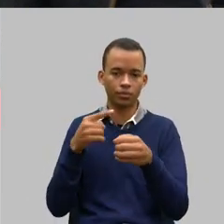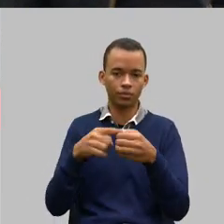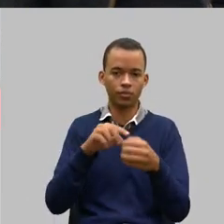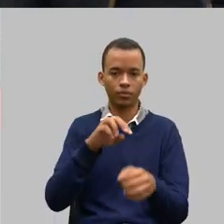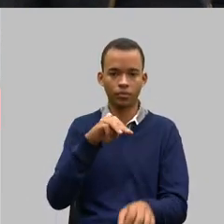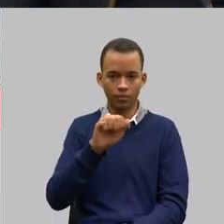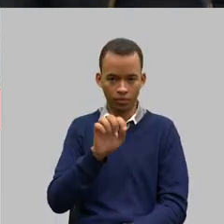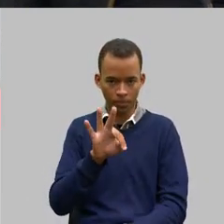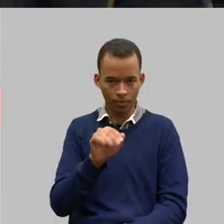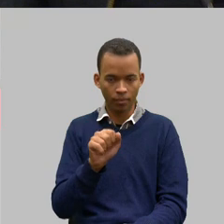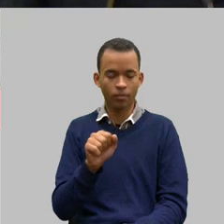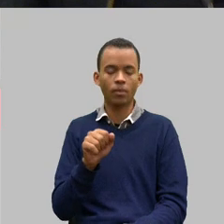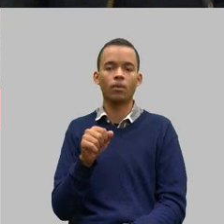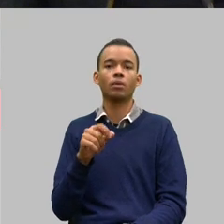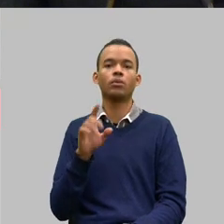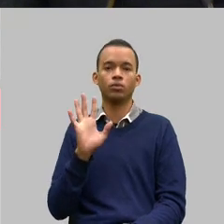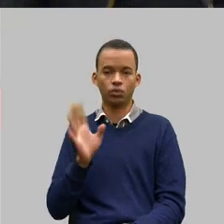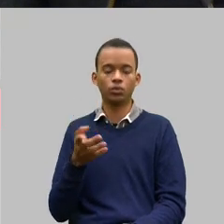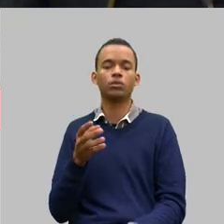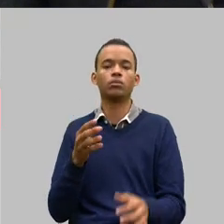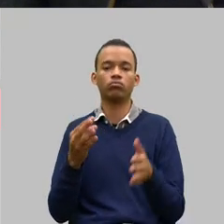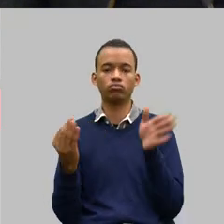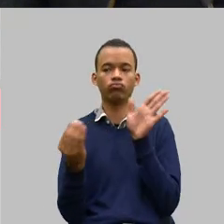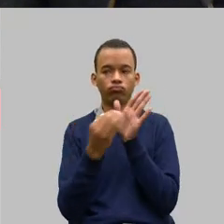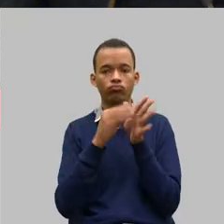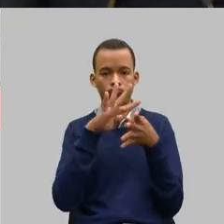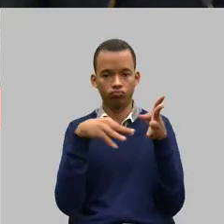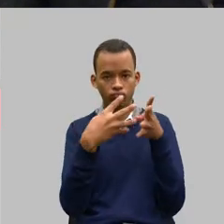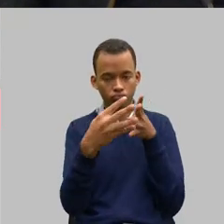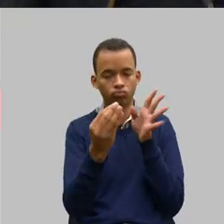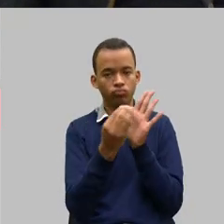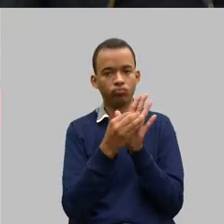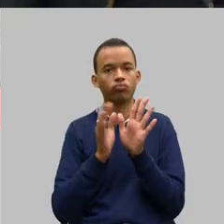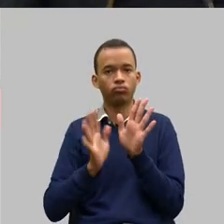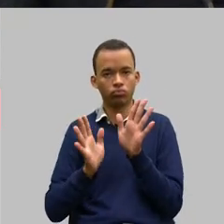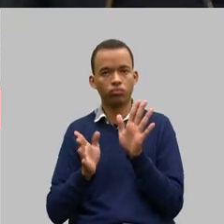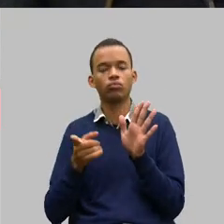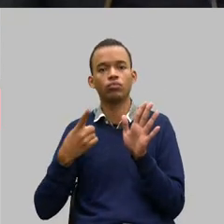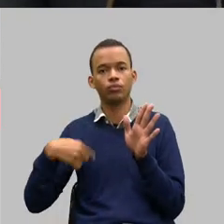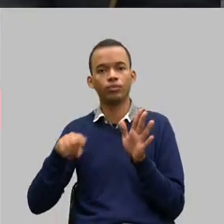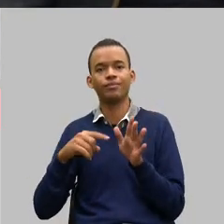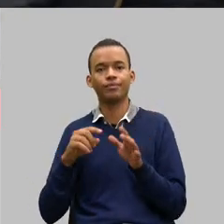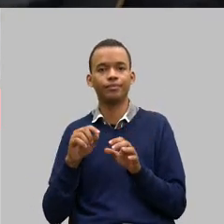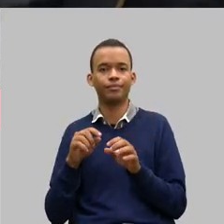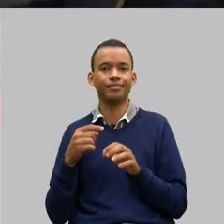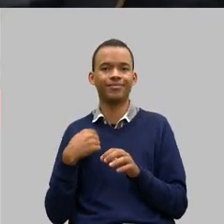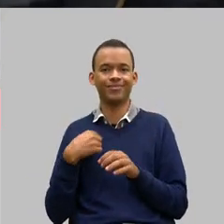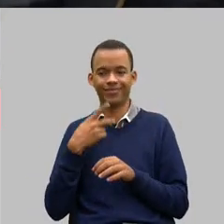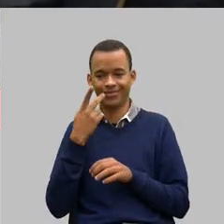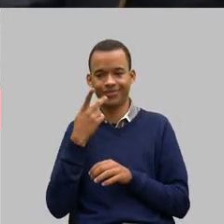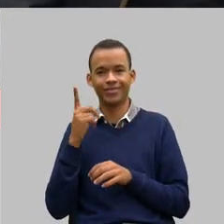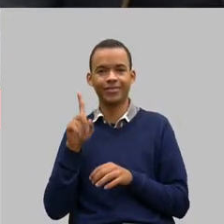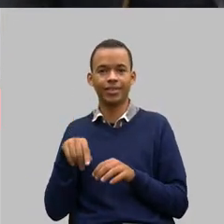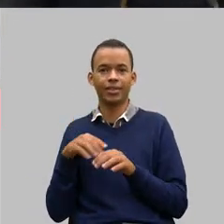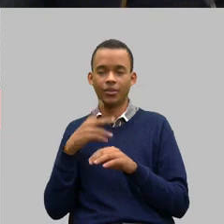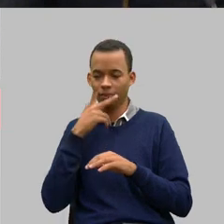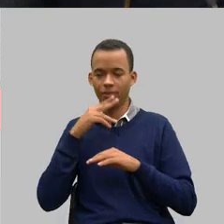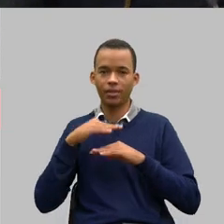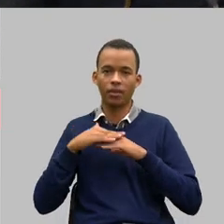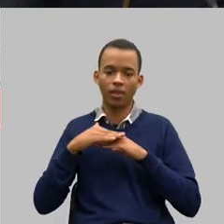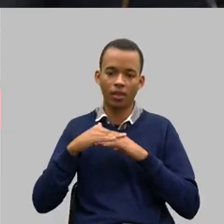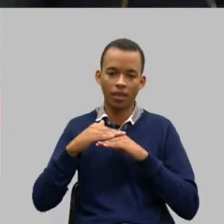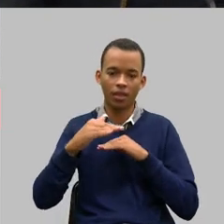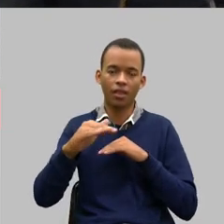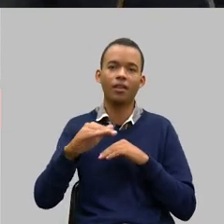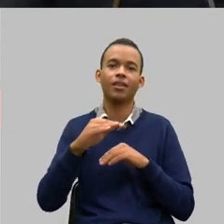corrige Então tá tá na na trilha pra gente poder né e outro dia eu falei que tava na esteira né aí fizeram até um meme